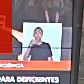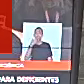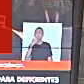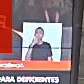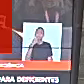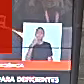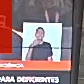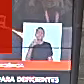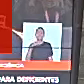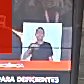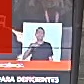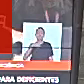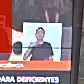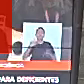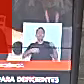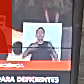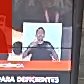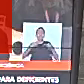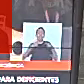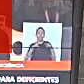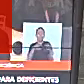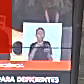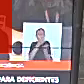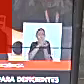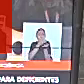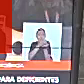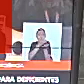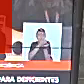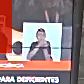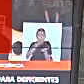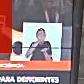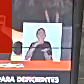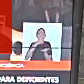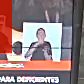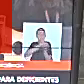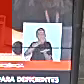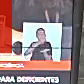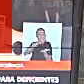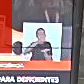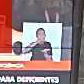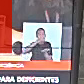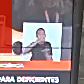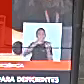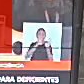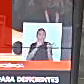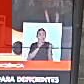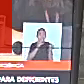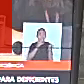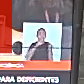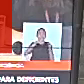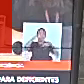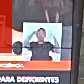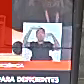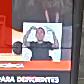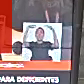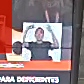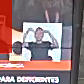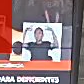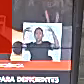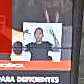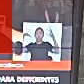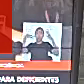dilúvio num copo d'água. É muito pequena, me perdoem, e eu